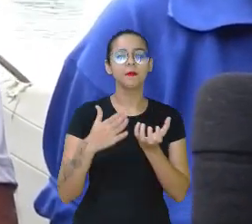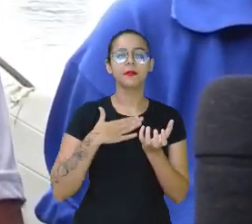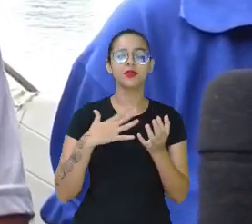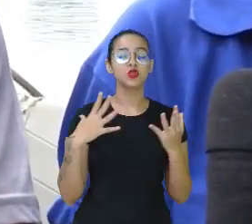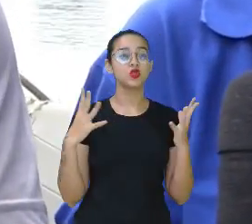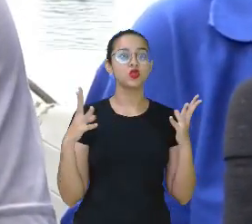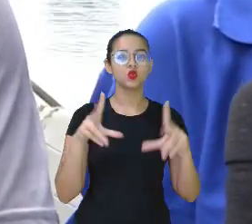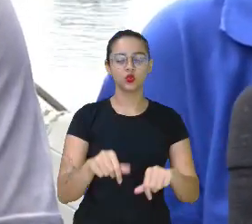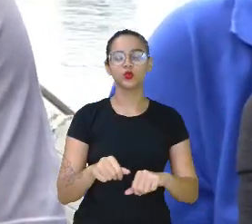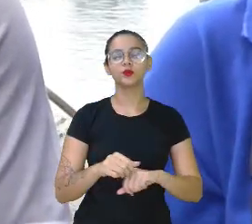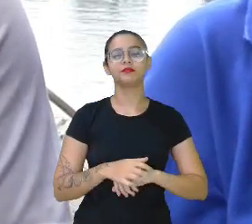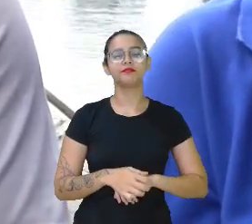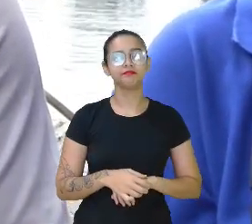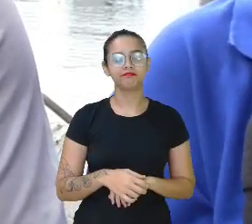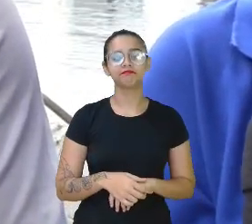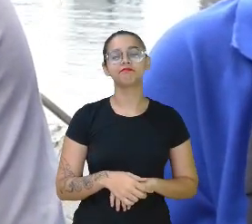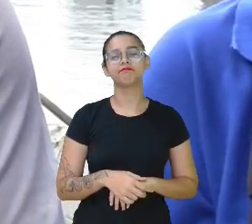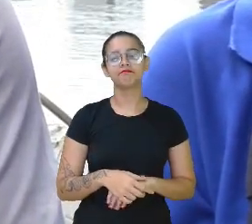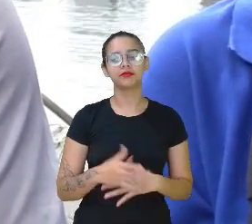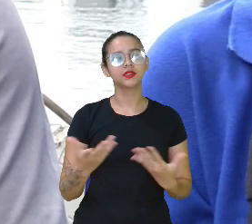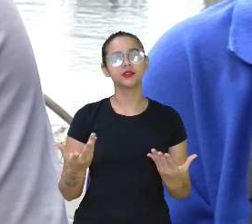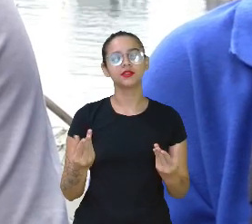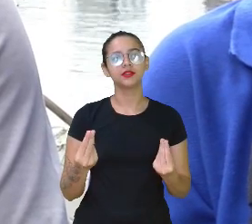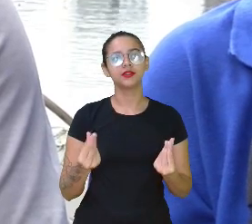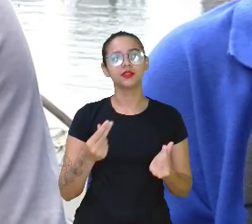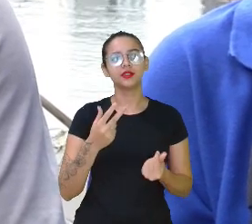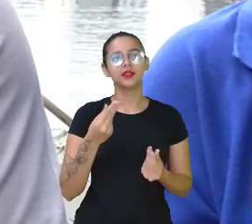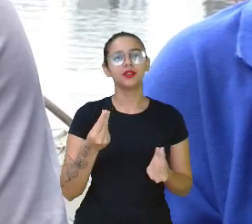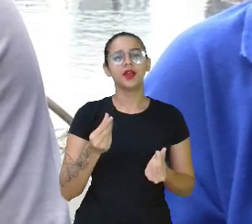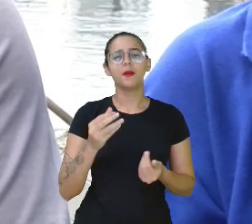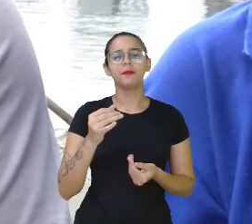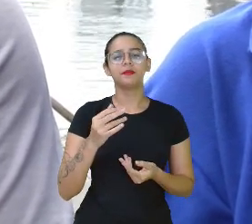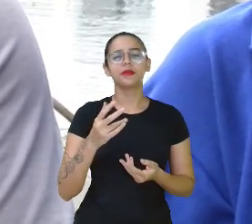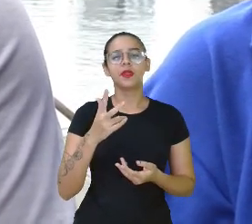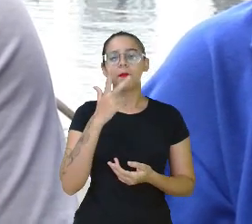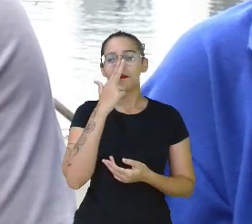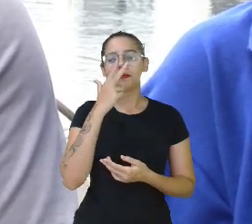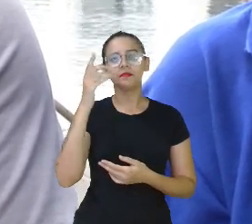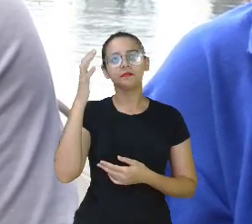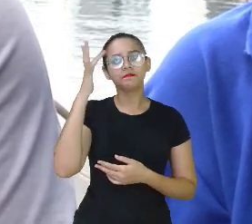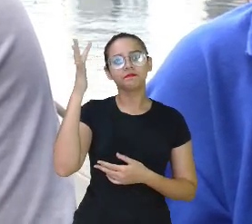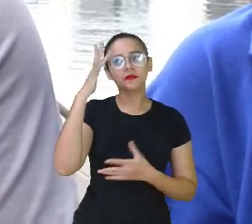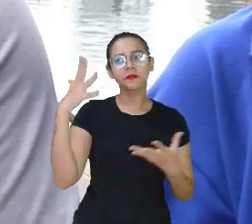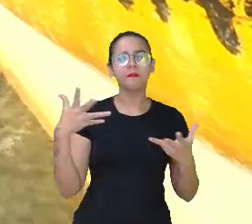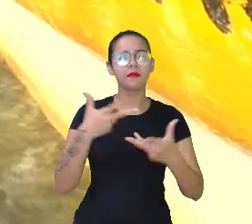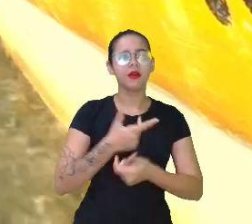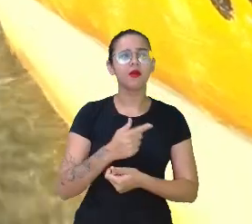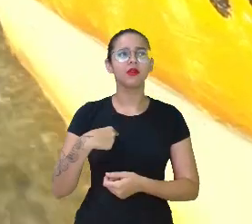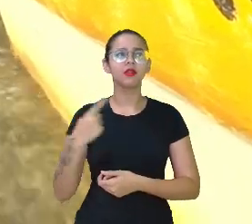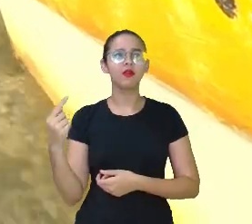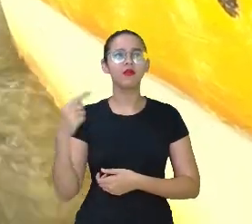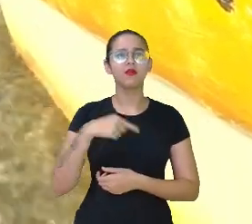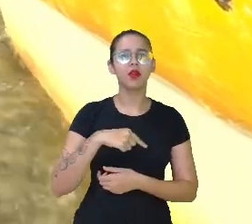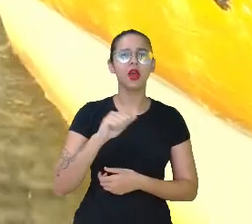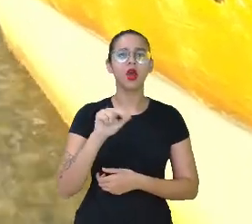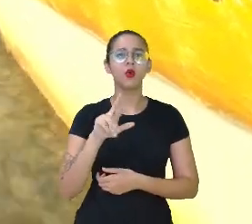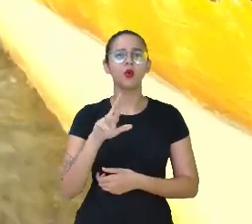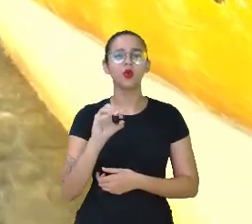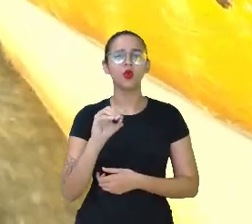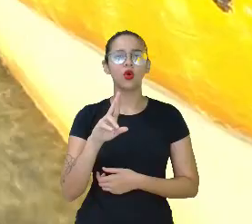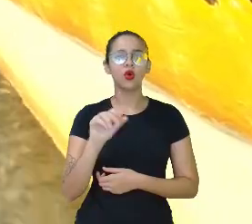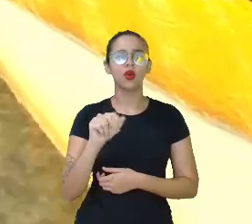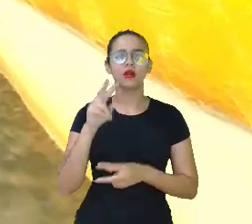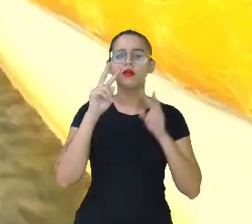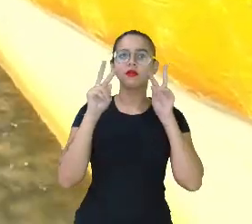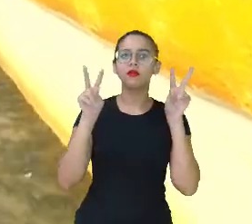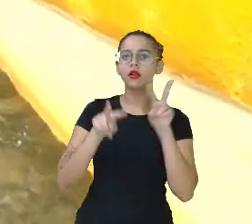tudo. Ele traz assim uma imagem muito maravilhosa, porque quando eu venho da aurora, eu venho realmente vendo